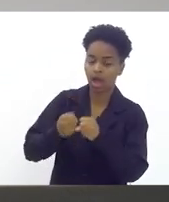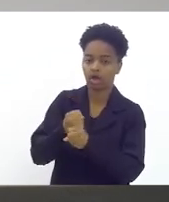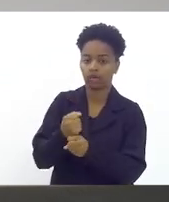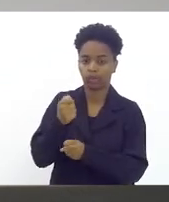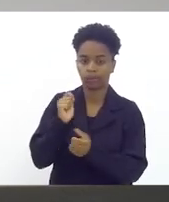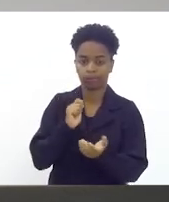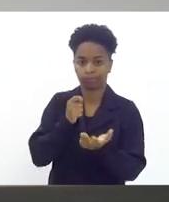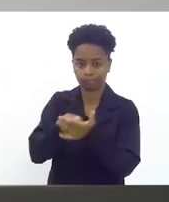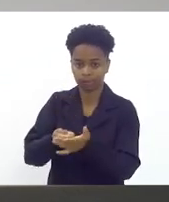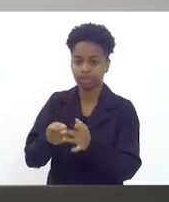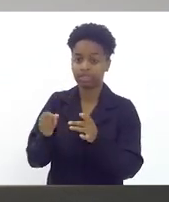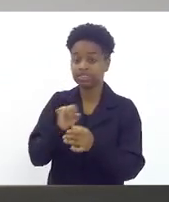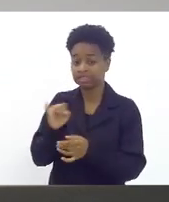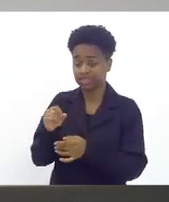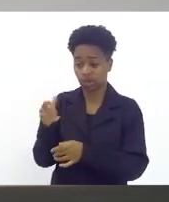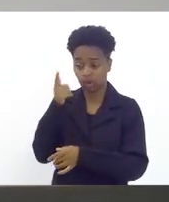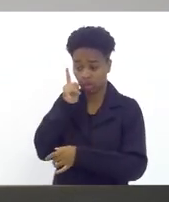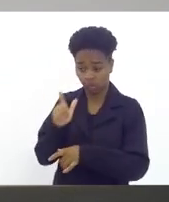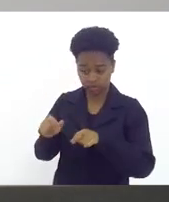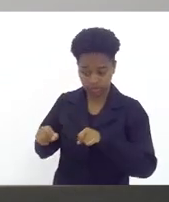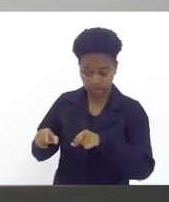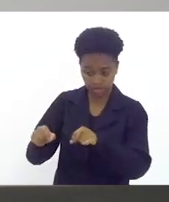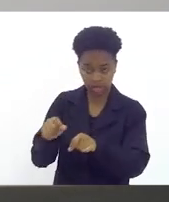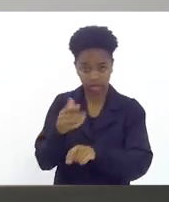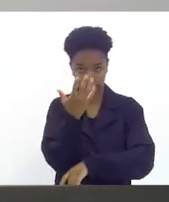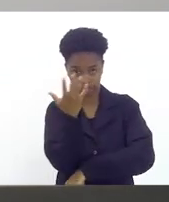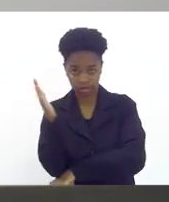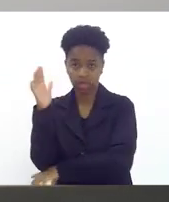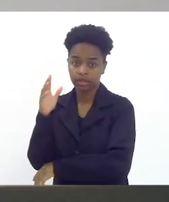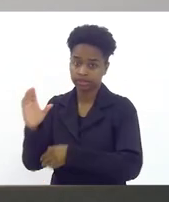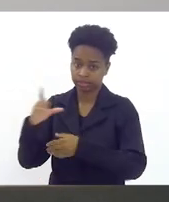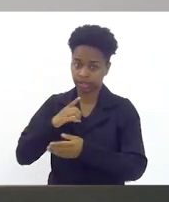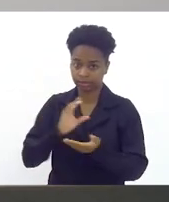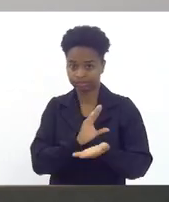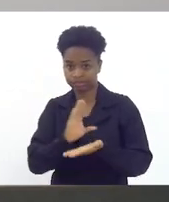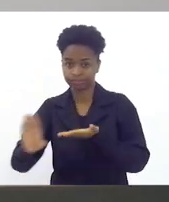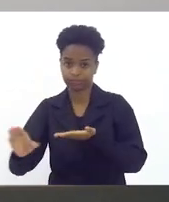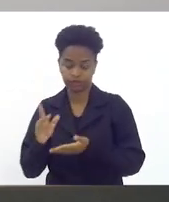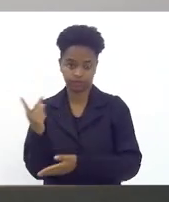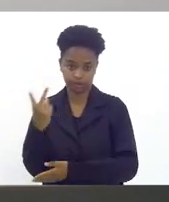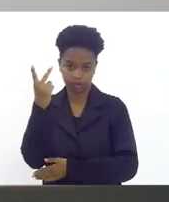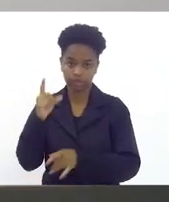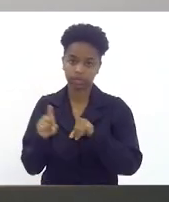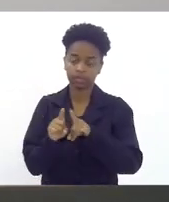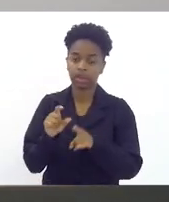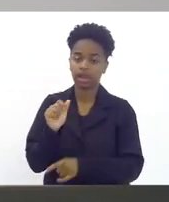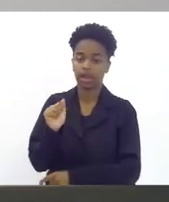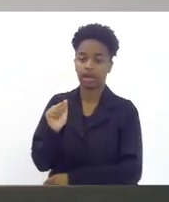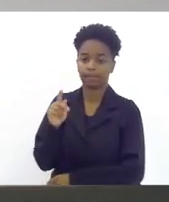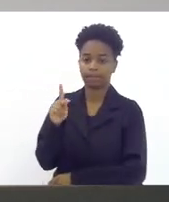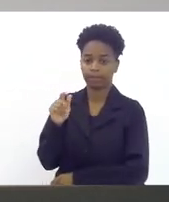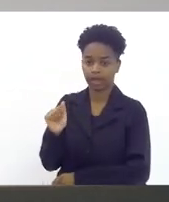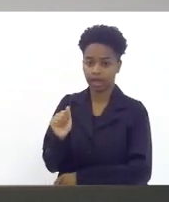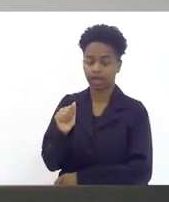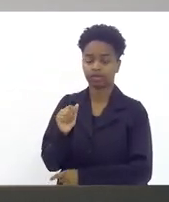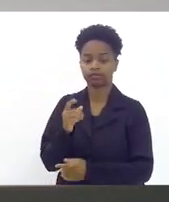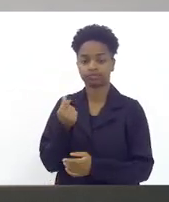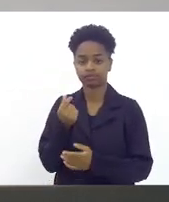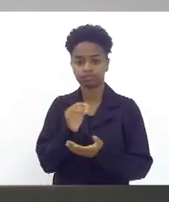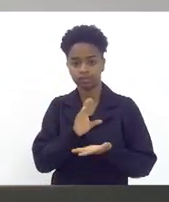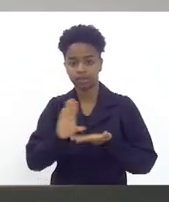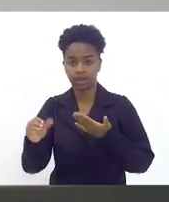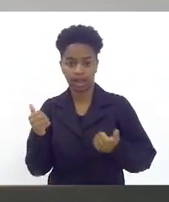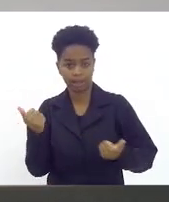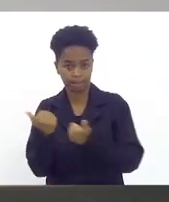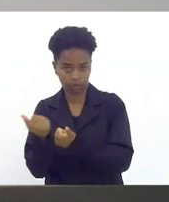recupere recebe né anualmente valor mas também o PSA por financeiro que é para custear a restauração então dá insumo para o